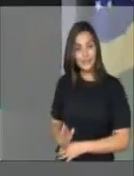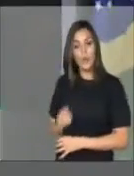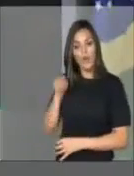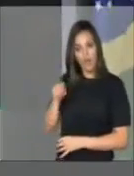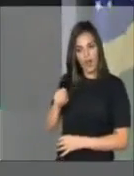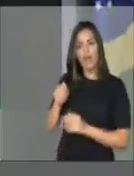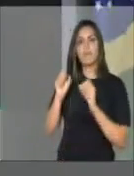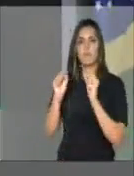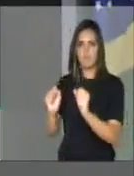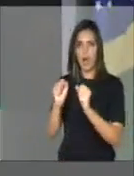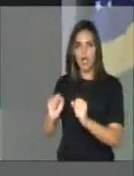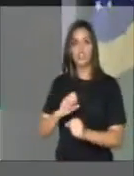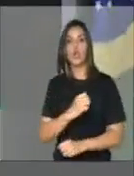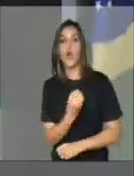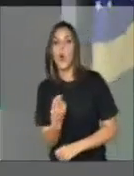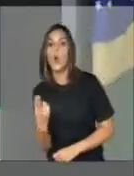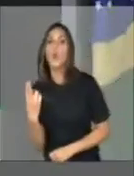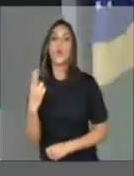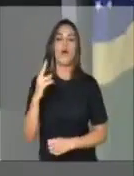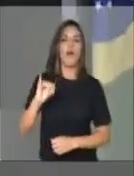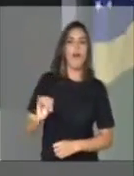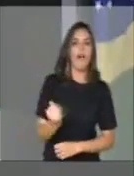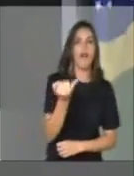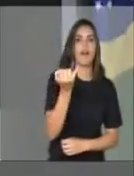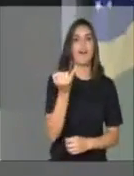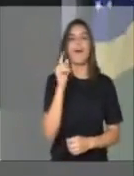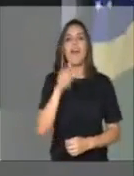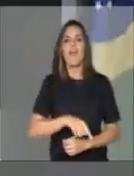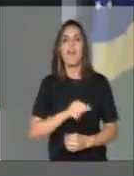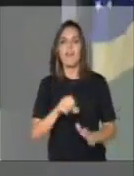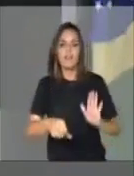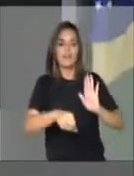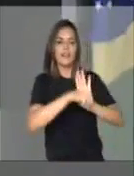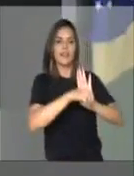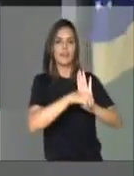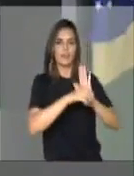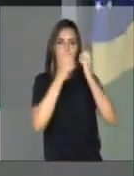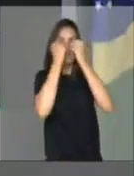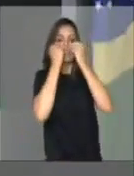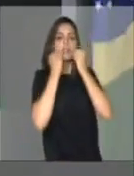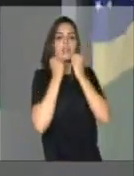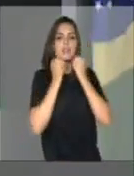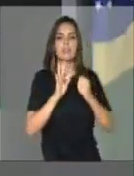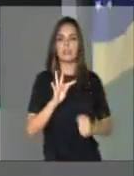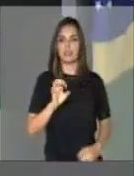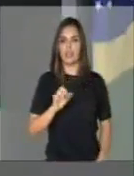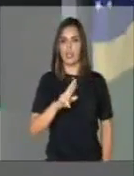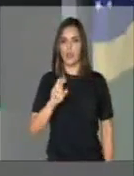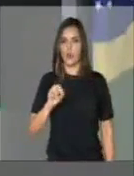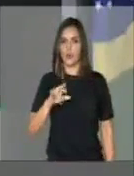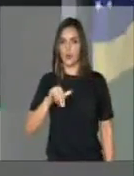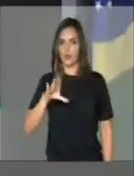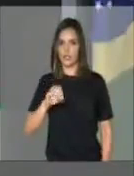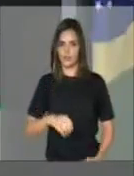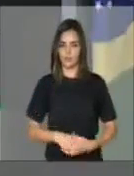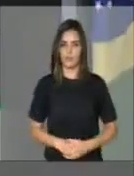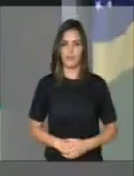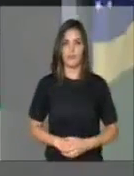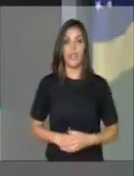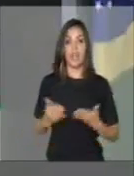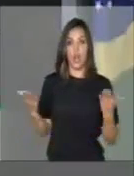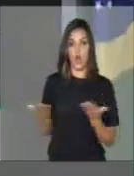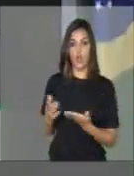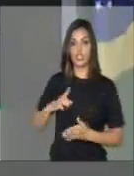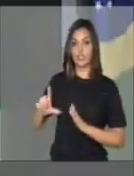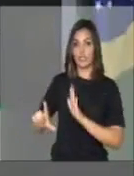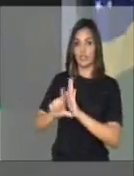como instrumento, produto ou proveito de crimes de terrorismo. A disciplina legal atualmente vigente no particular,